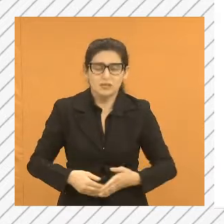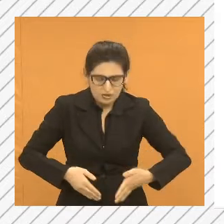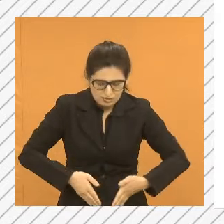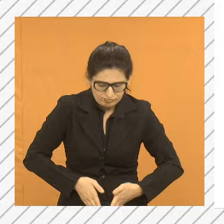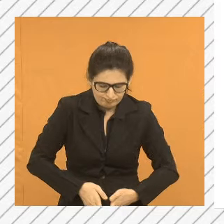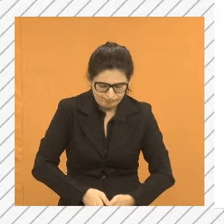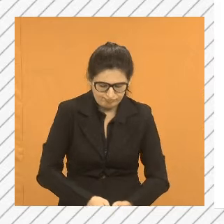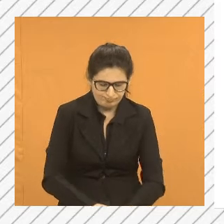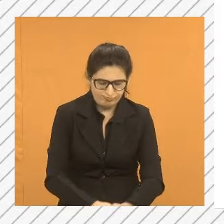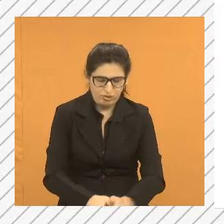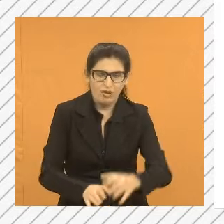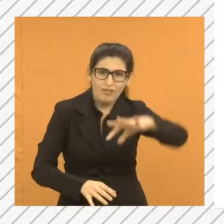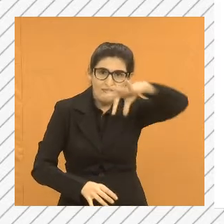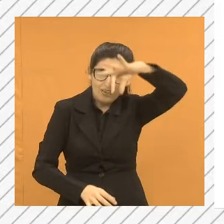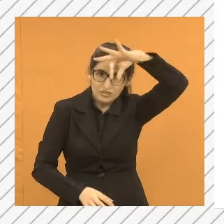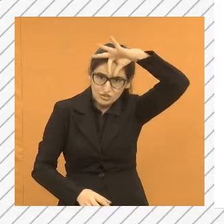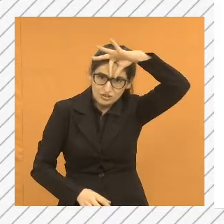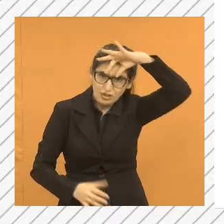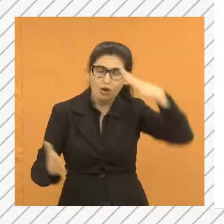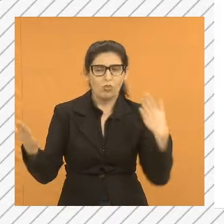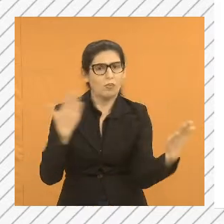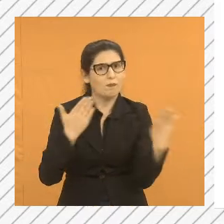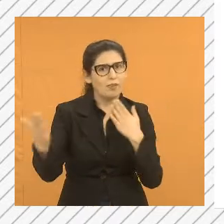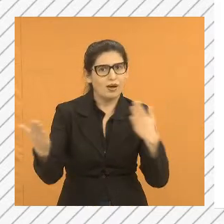parto cesáreo.